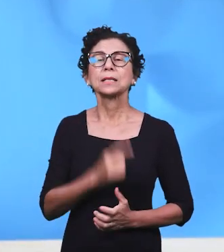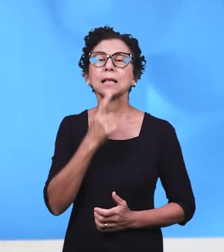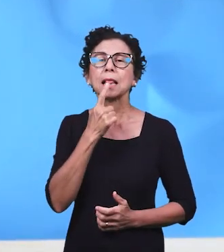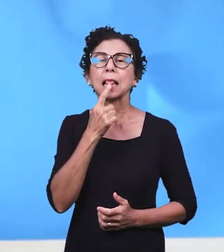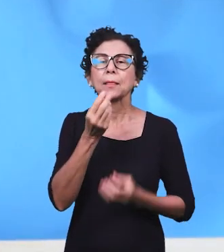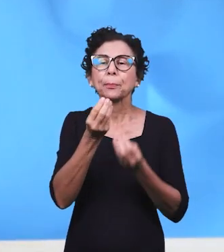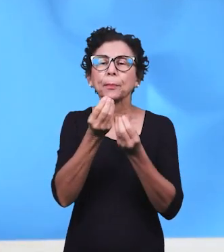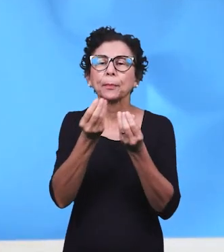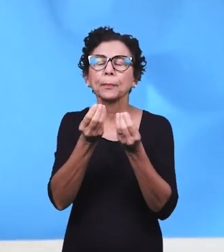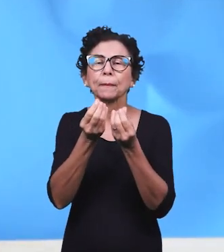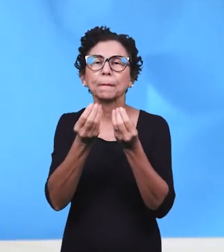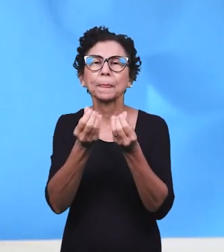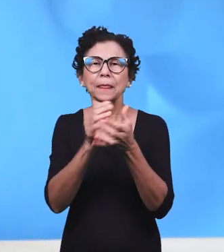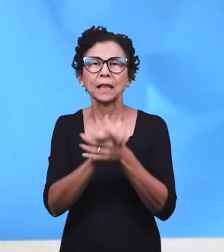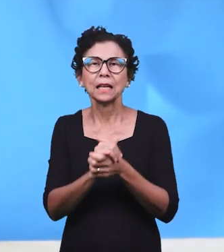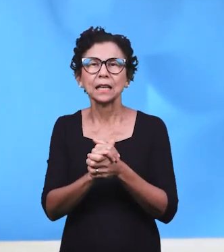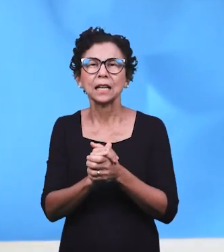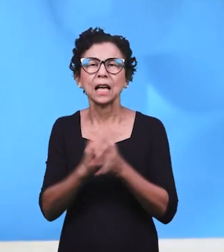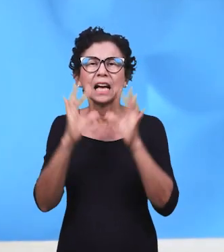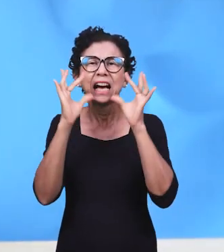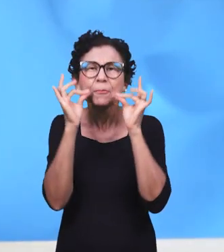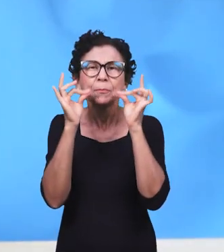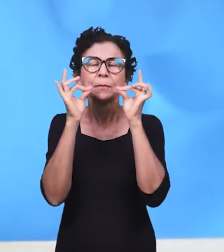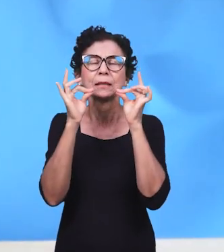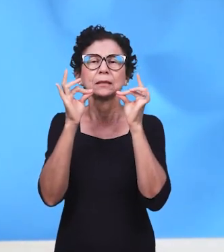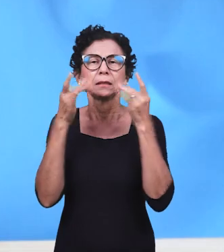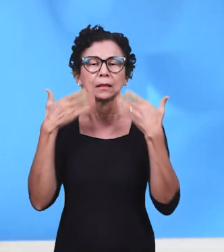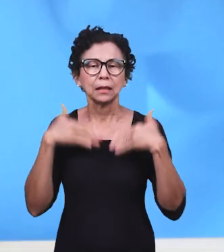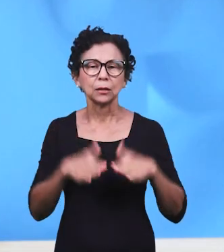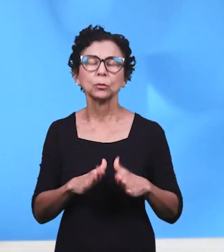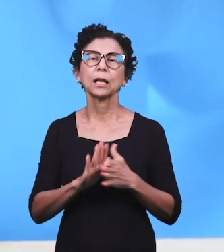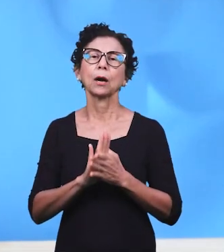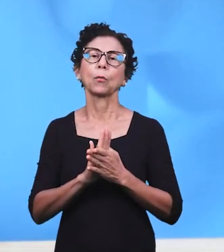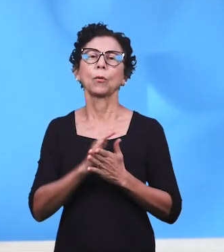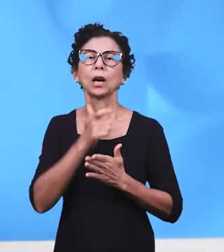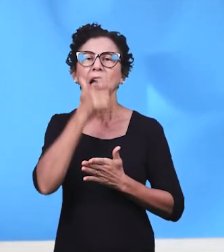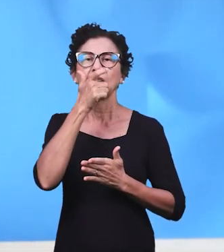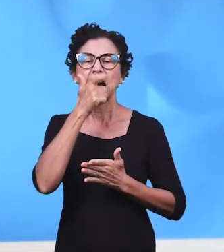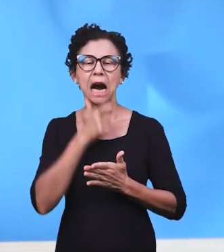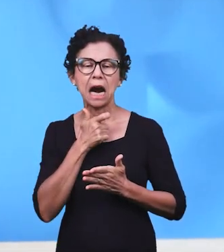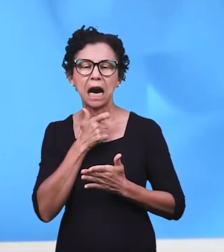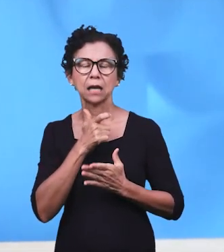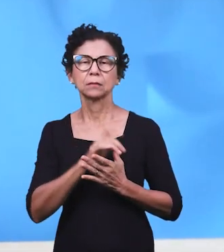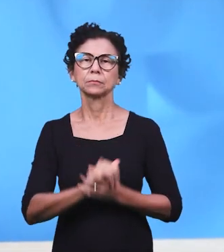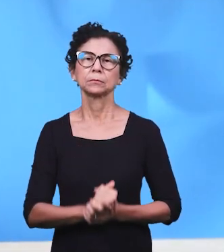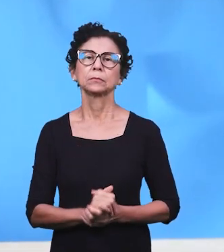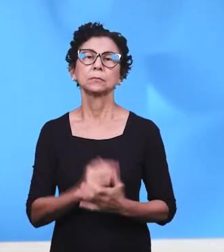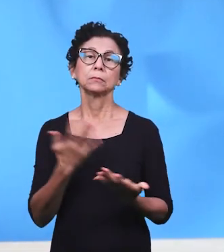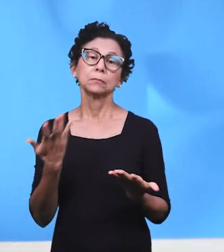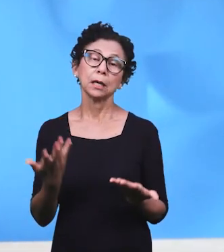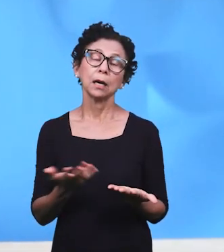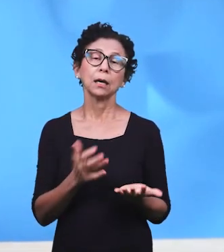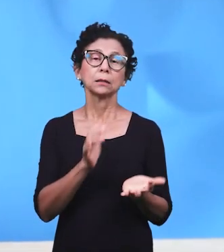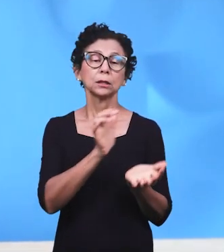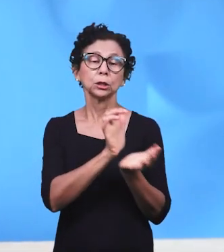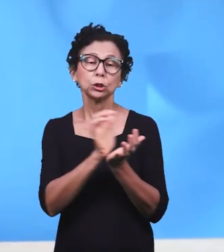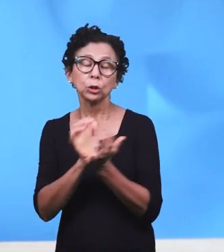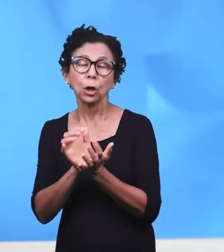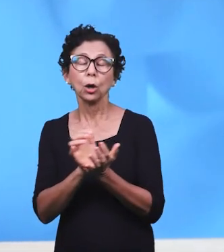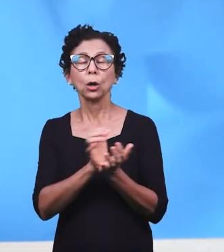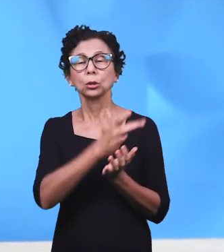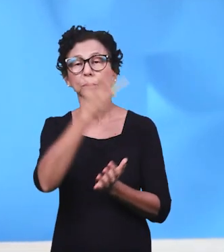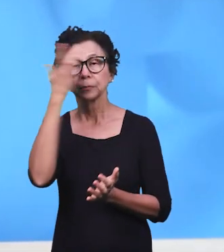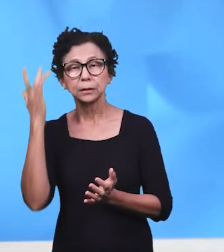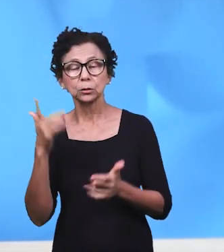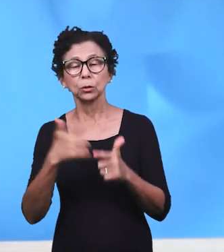nosso, é o fixador natural da nossa boca. Só que o que acontece? Muitos idosos, muitos pacientes que têm